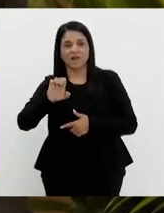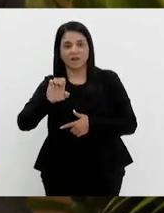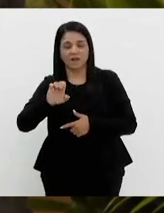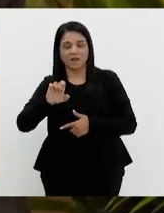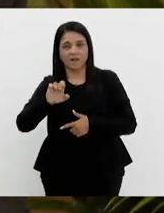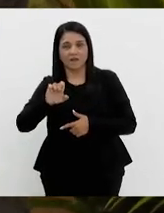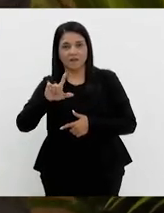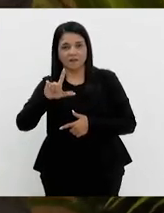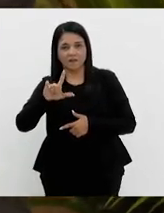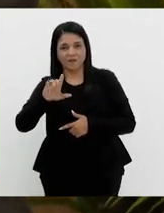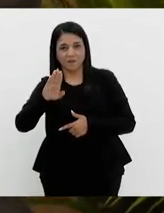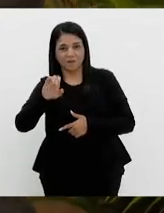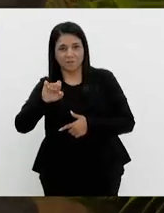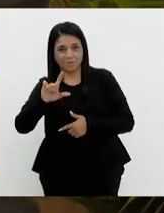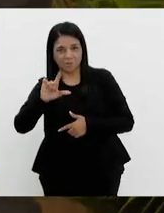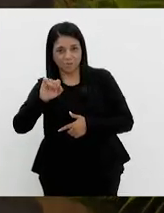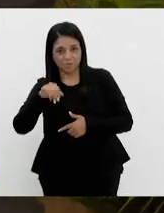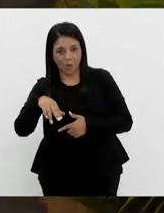chanceler